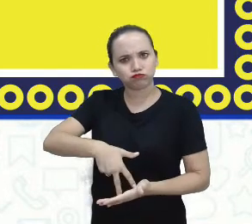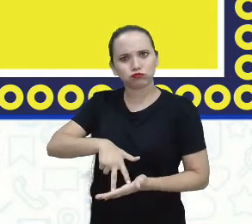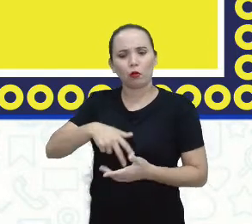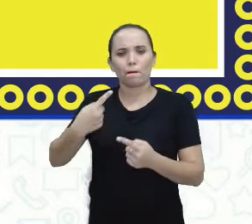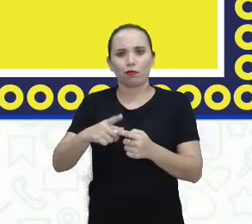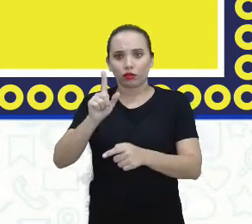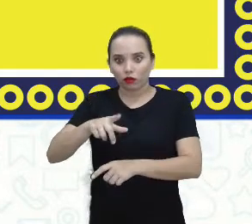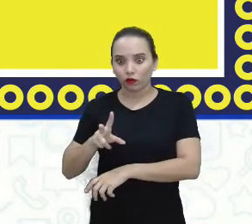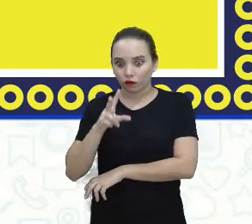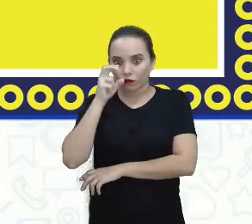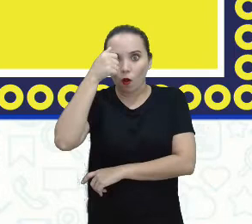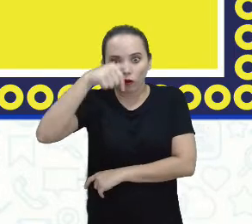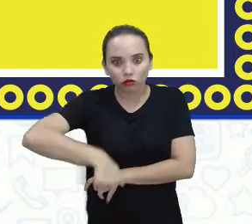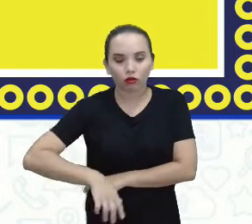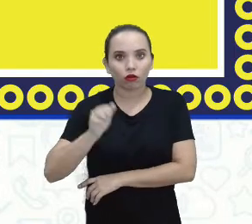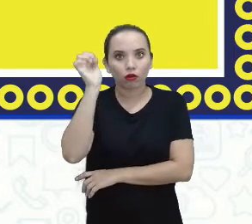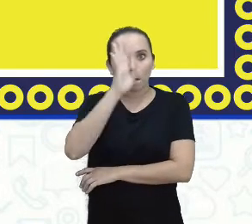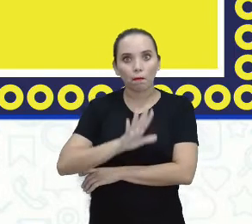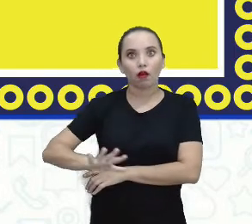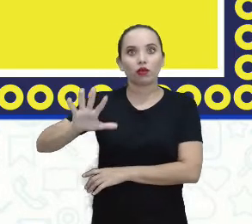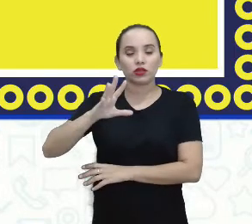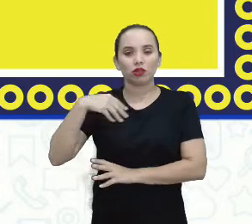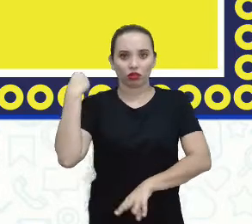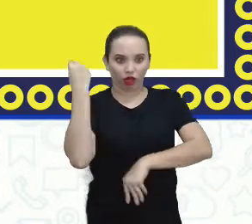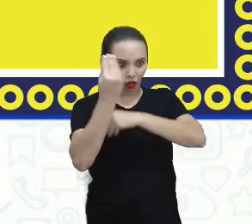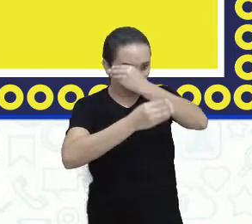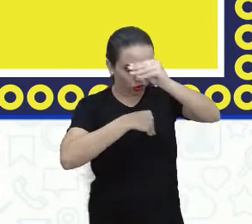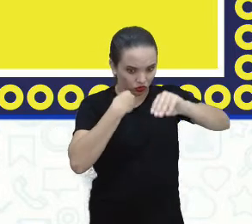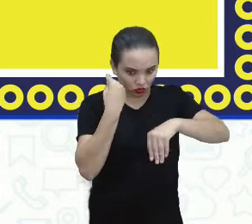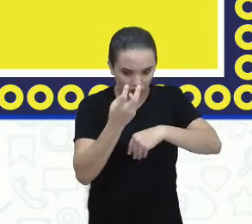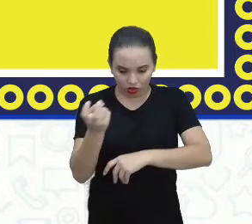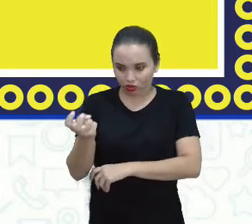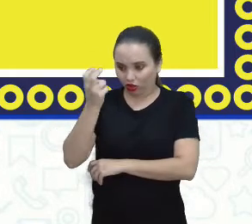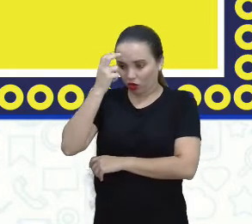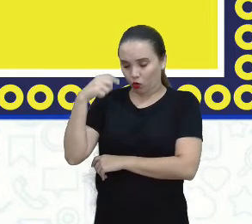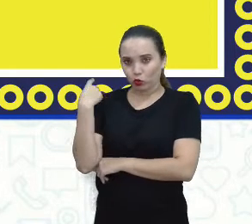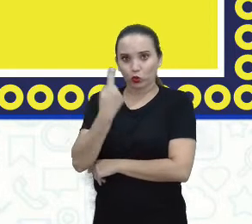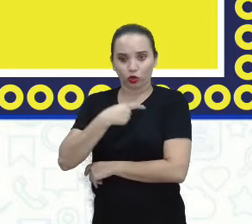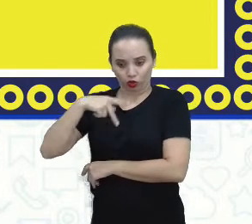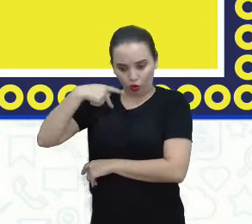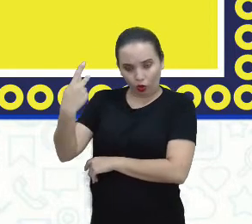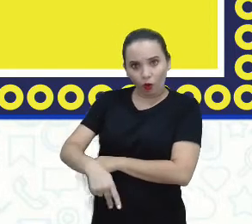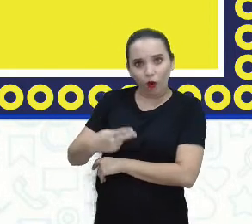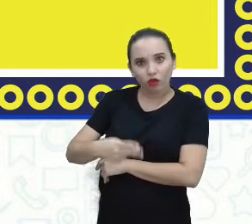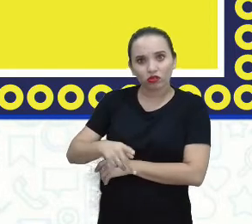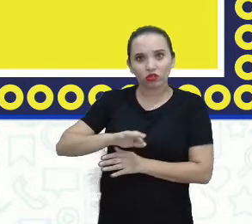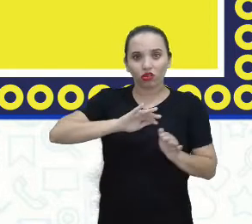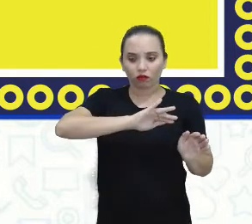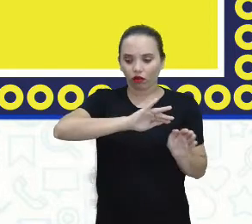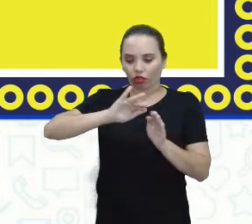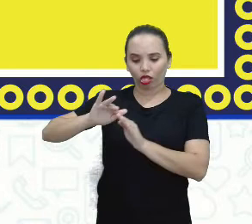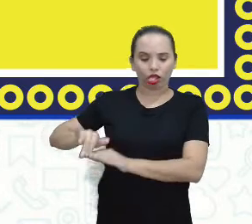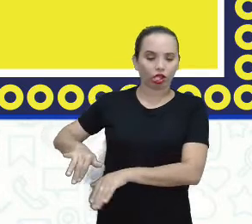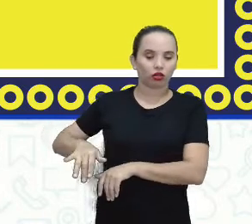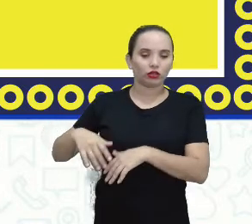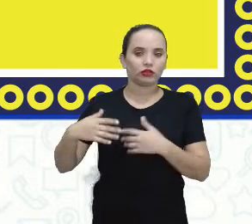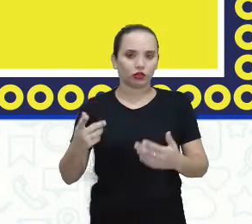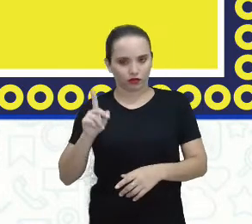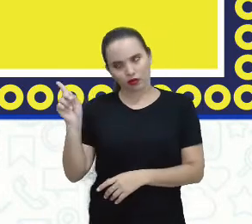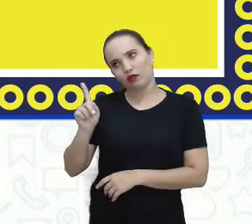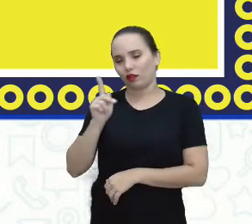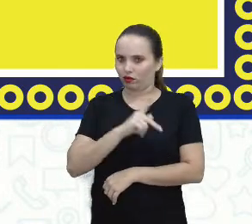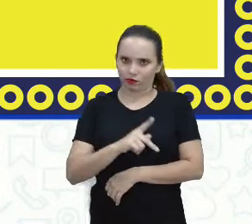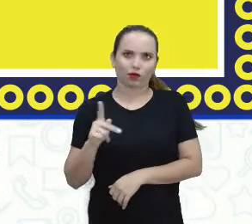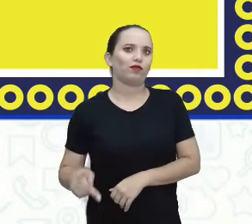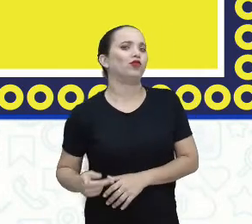no Brasil, e a cultura brasileira estava sendo colocada de lado. Como ele era professor da Universidade Federal de Pernambuco,